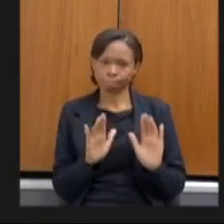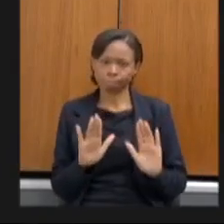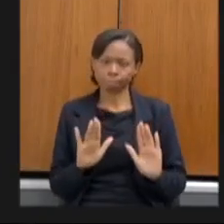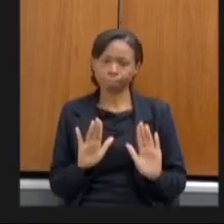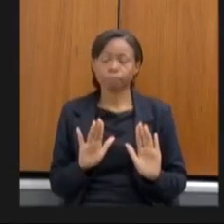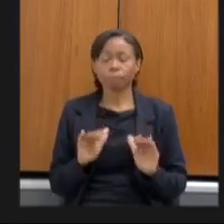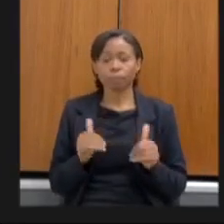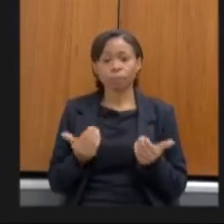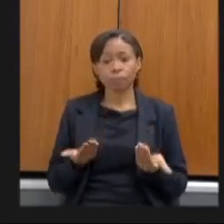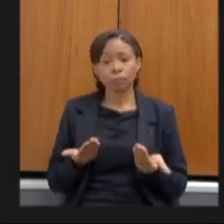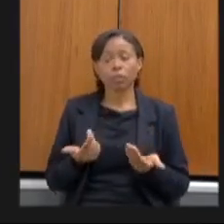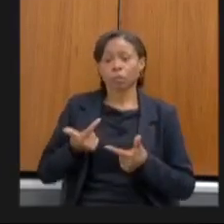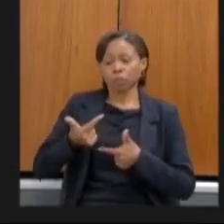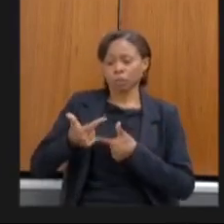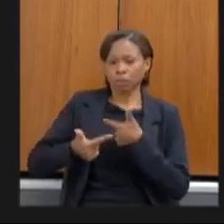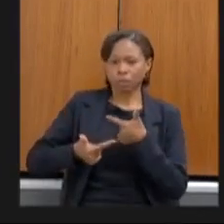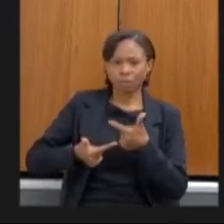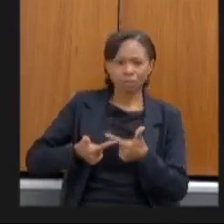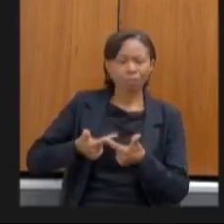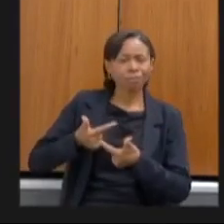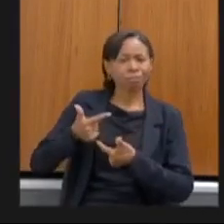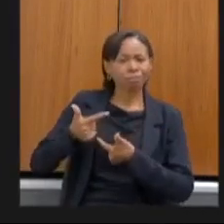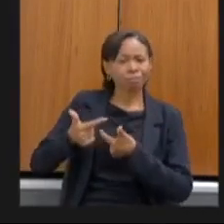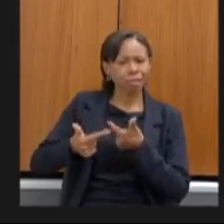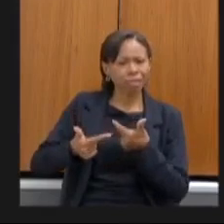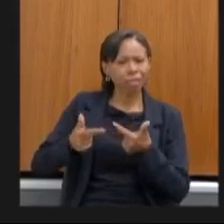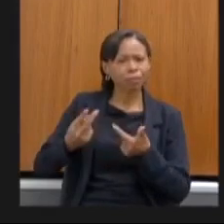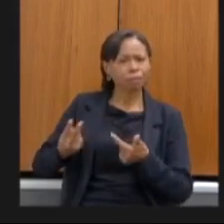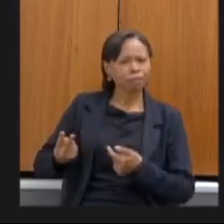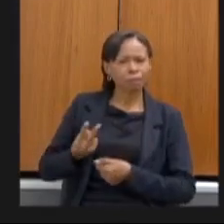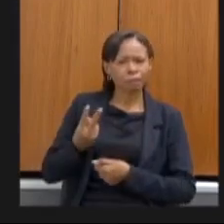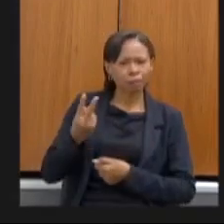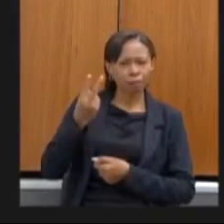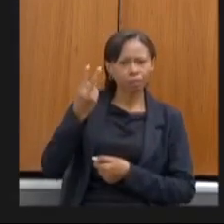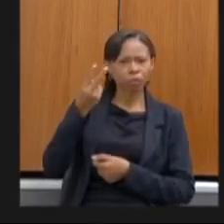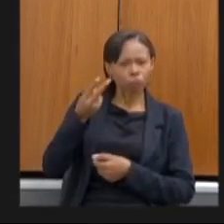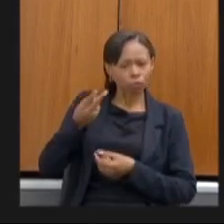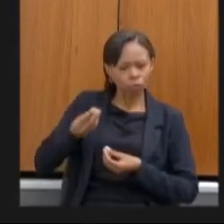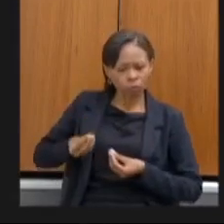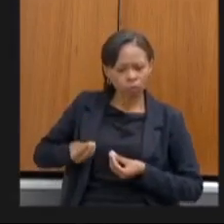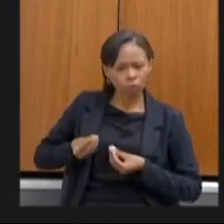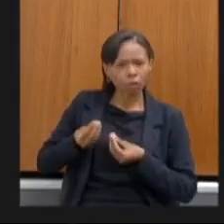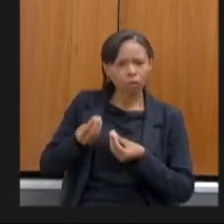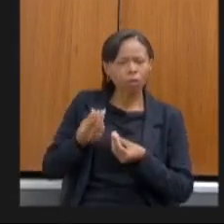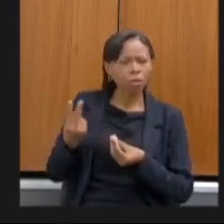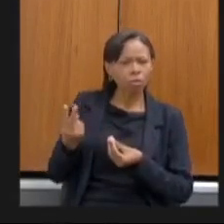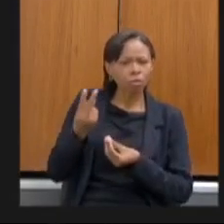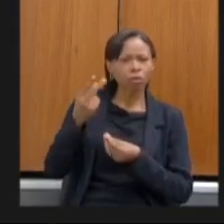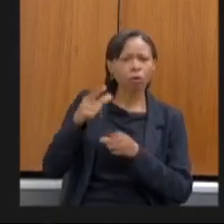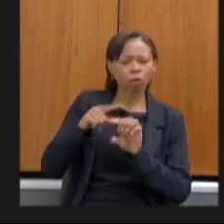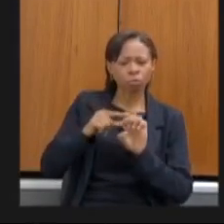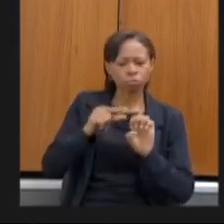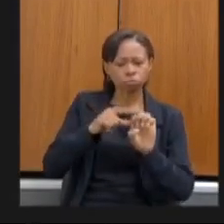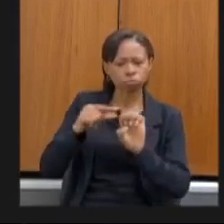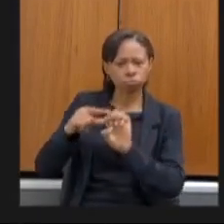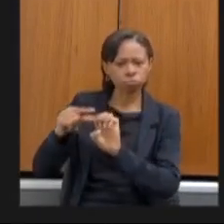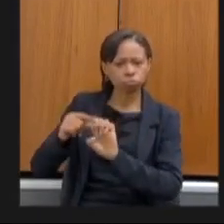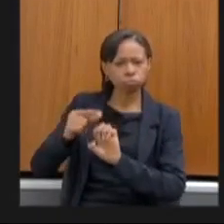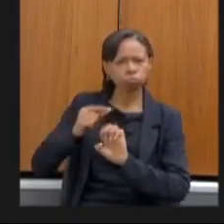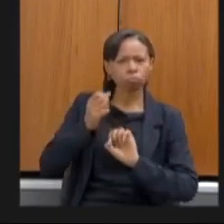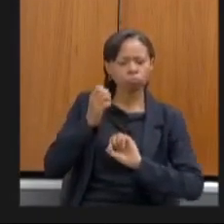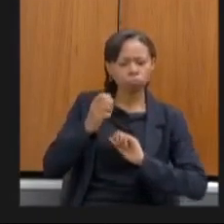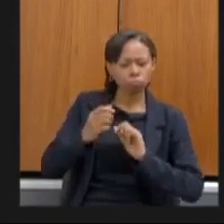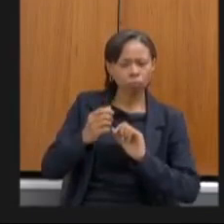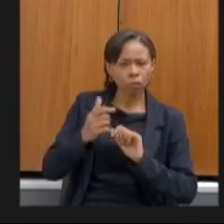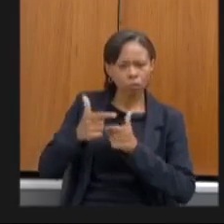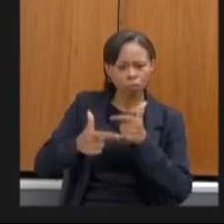essa forma de trabalhar com forma de de valorizá-lo os Empreendimentos né que